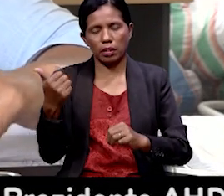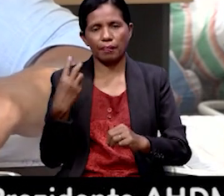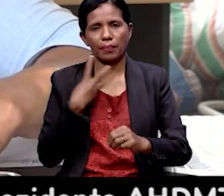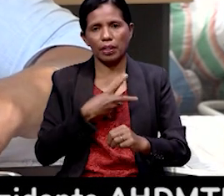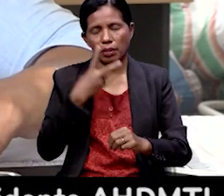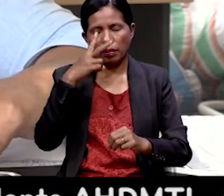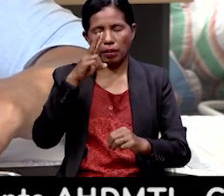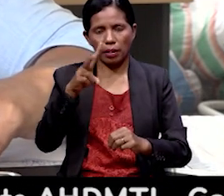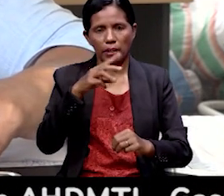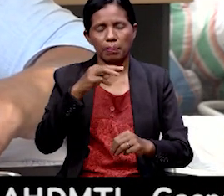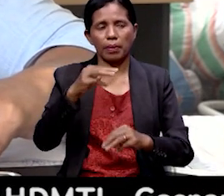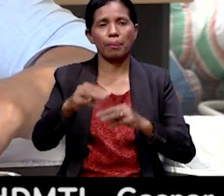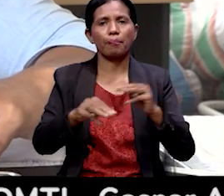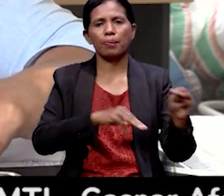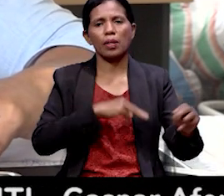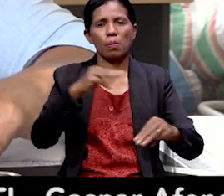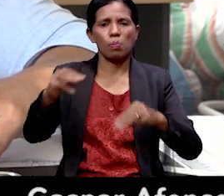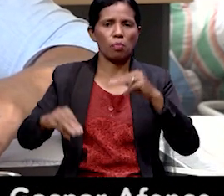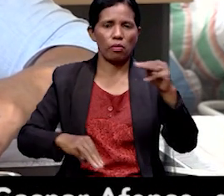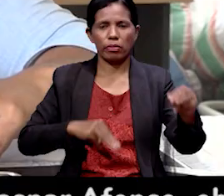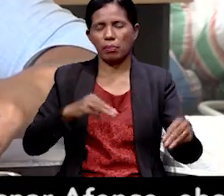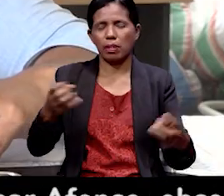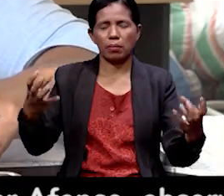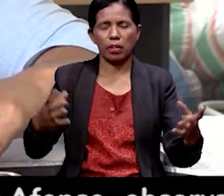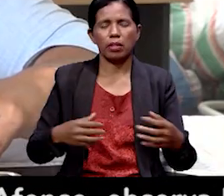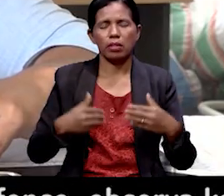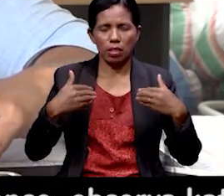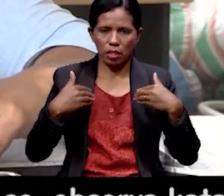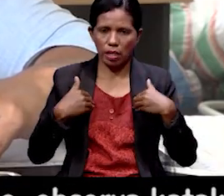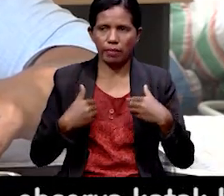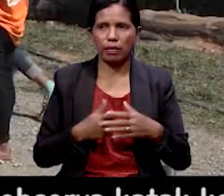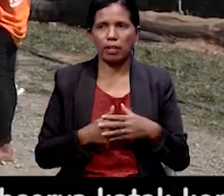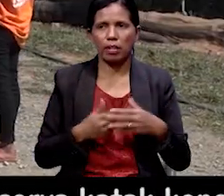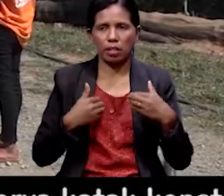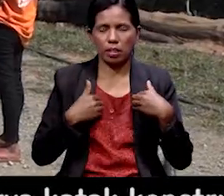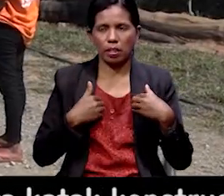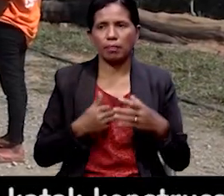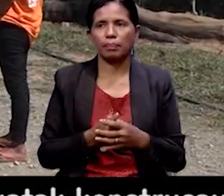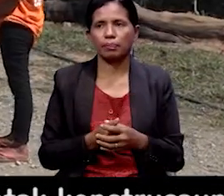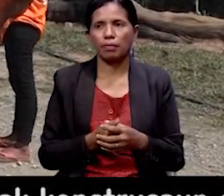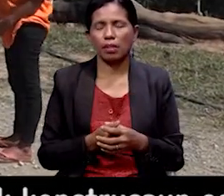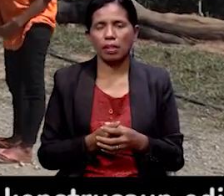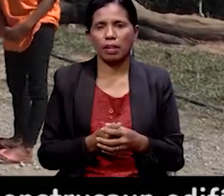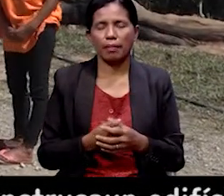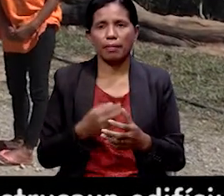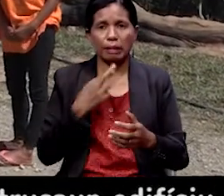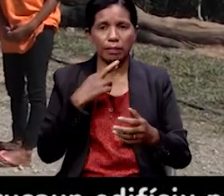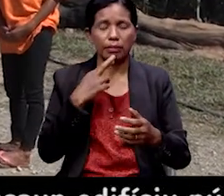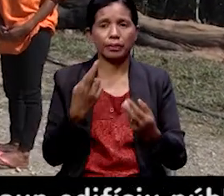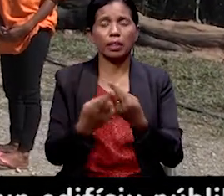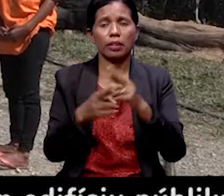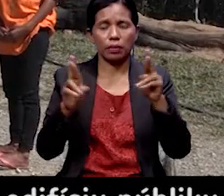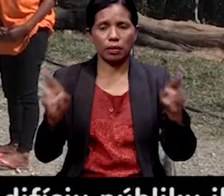iya movimento, neve tabel dia kata posibilidade iya. Resultado sequência são genômica